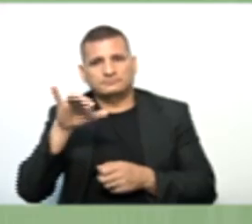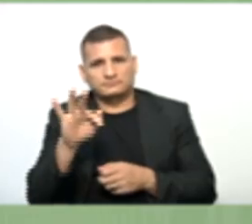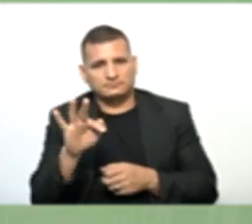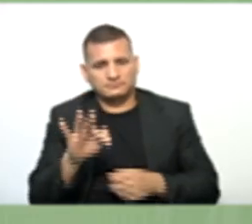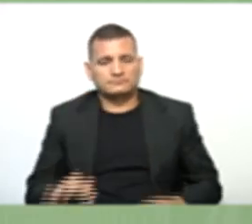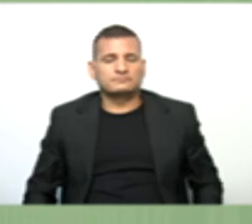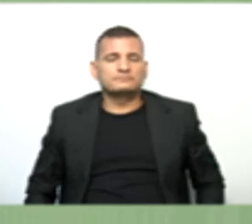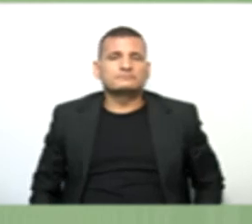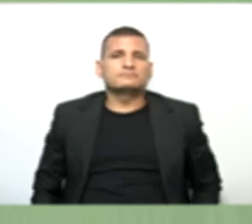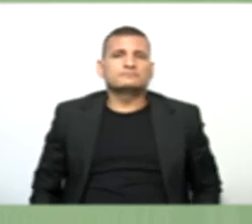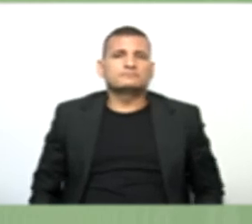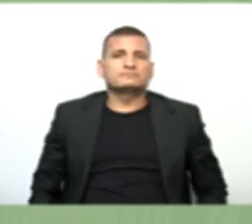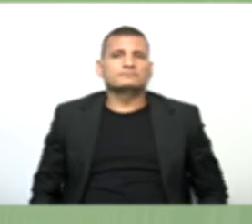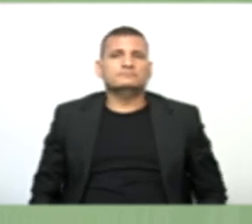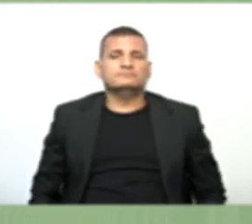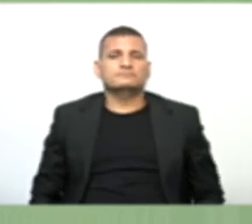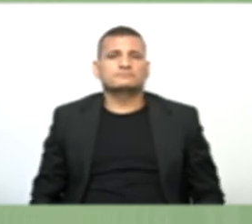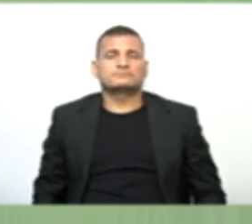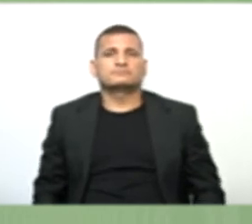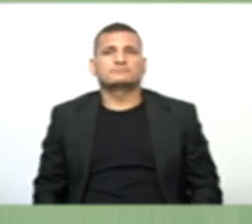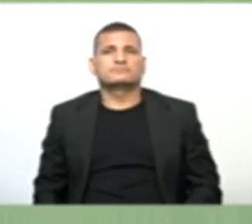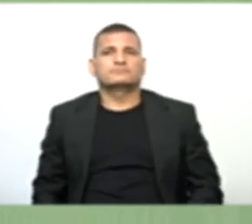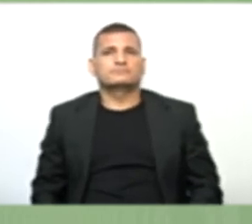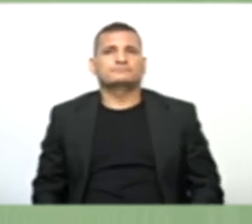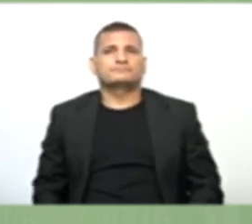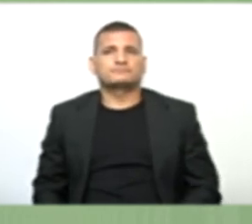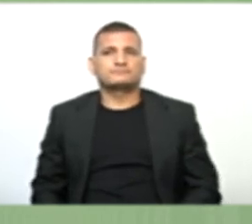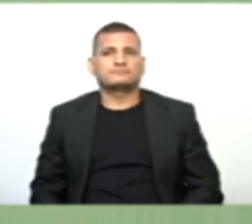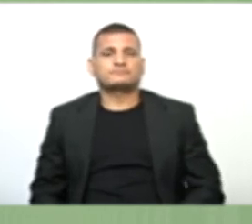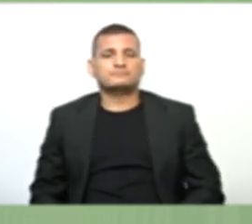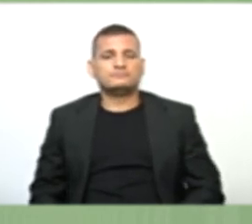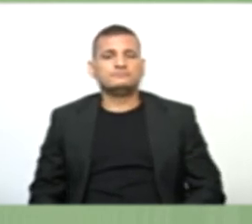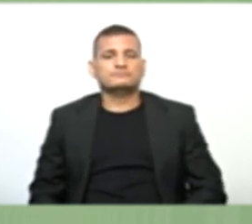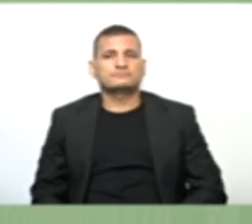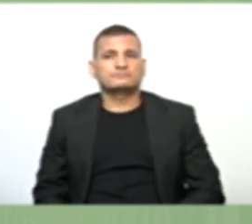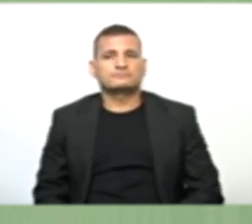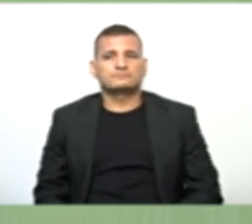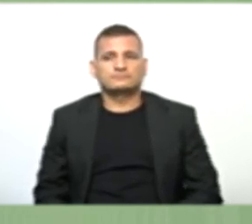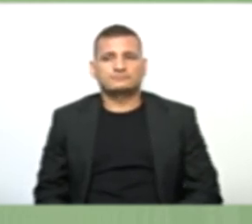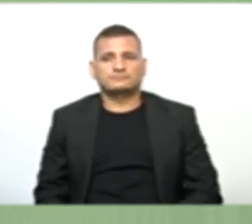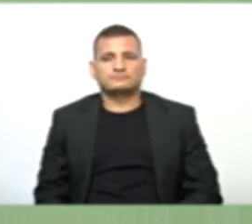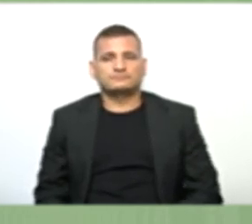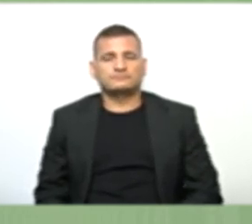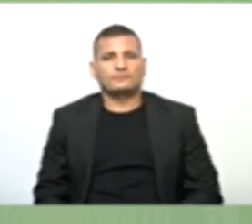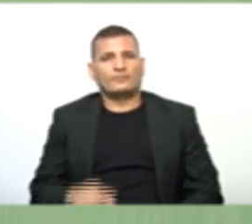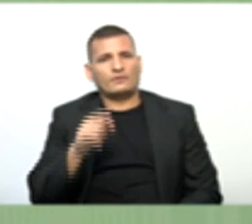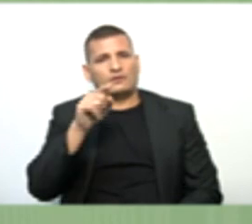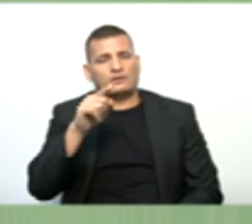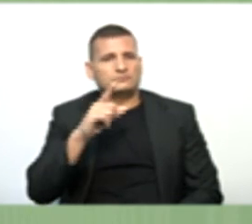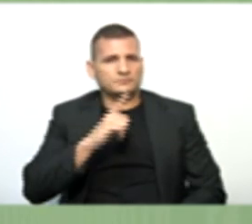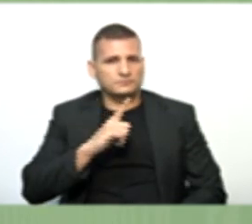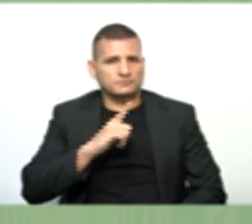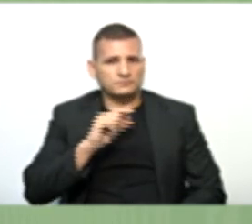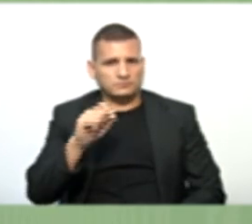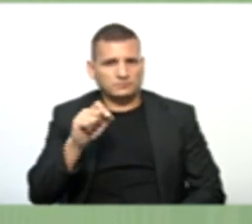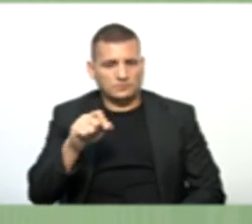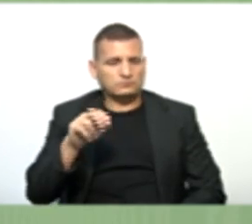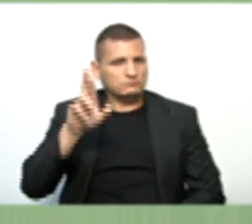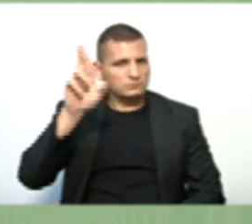nosso esquema, né, nós temos uma condição. Essa condição, ela é